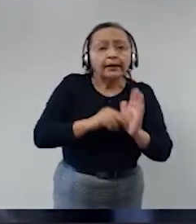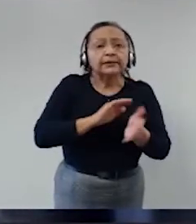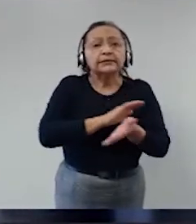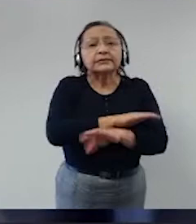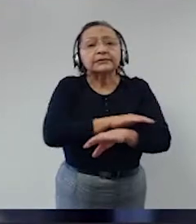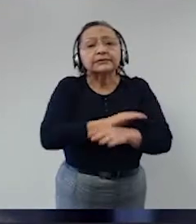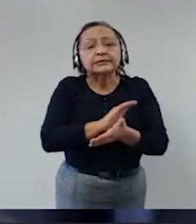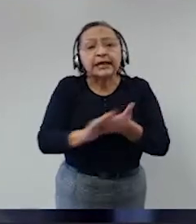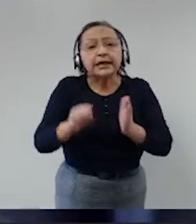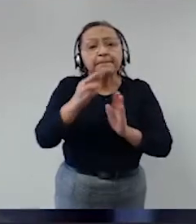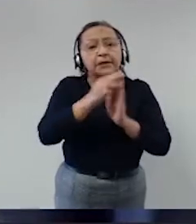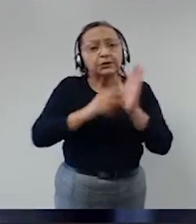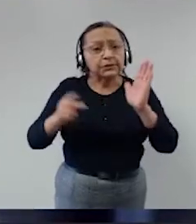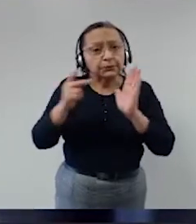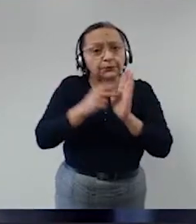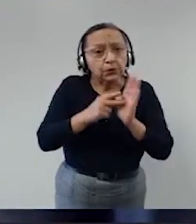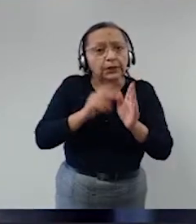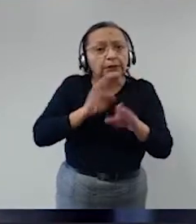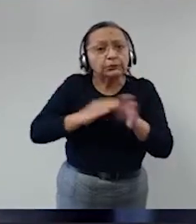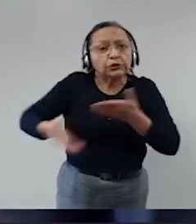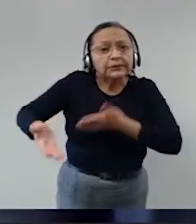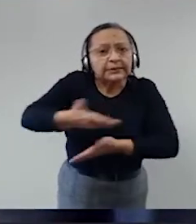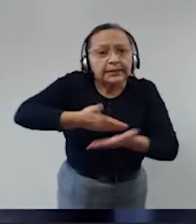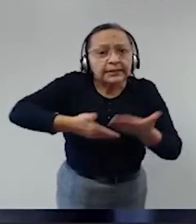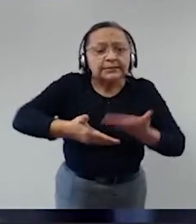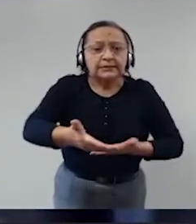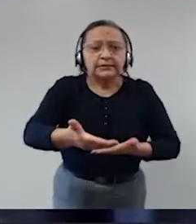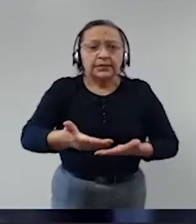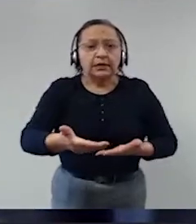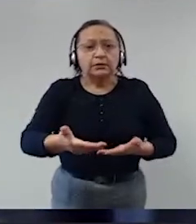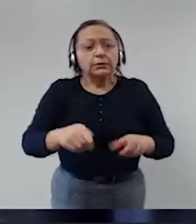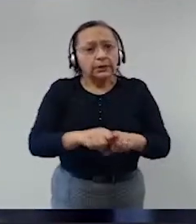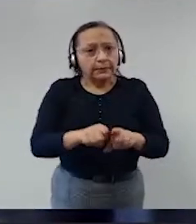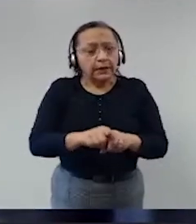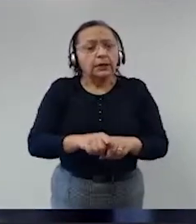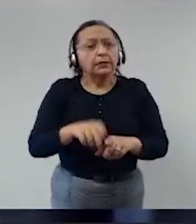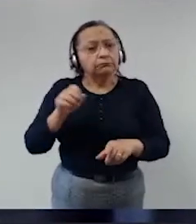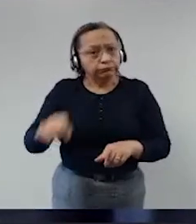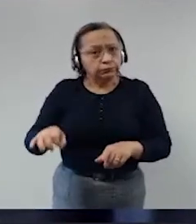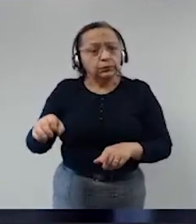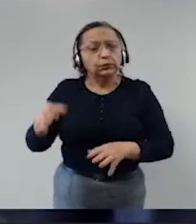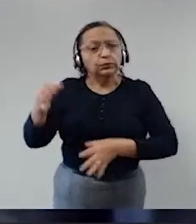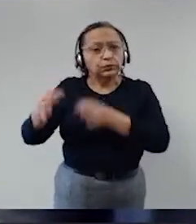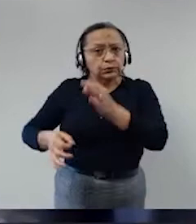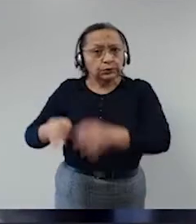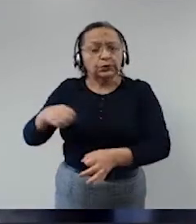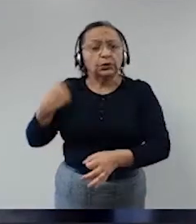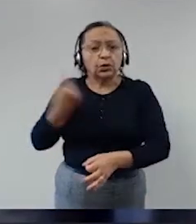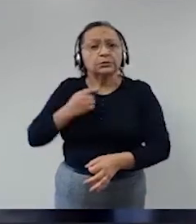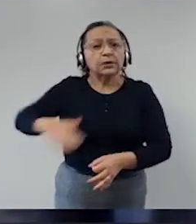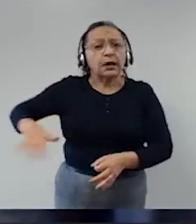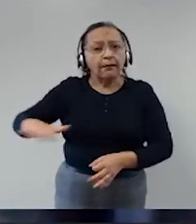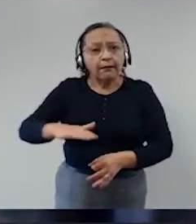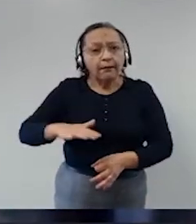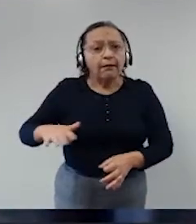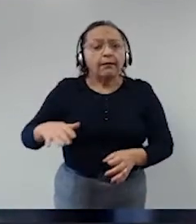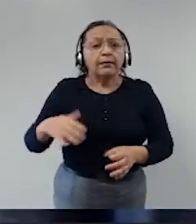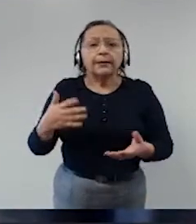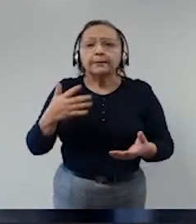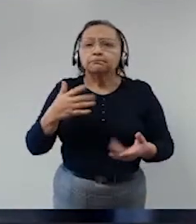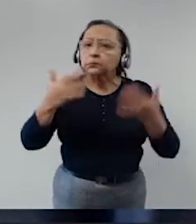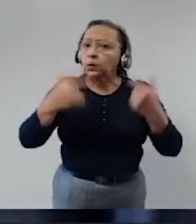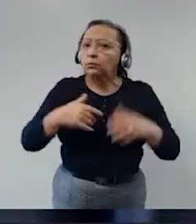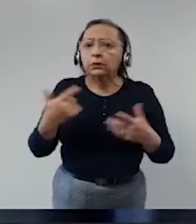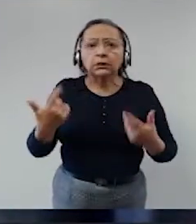doutrina e pela própria pelos próprios juristas no nosso meio, não houve